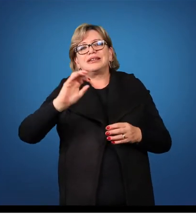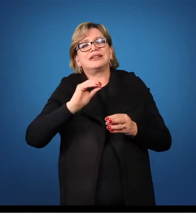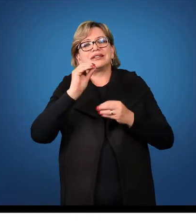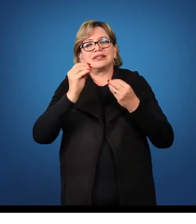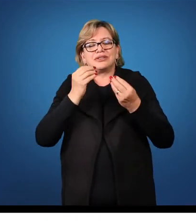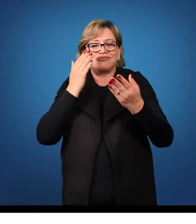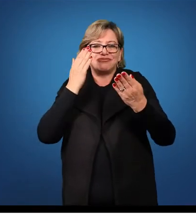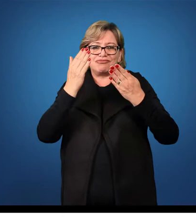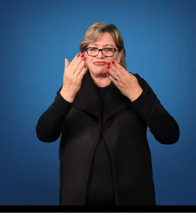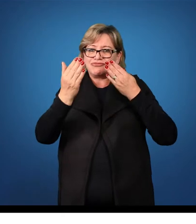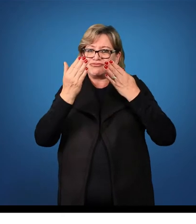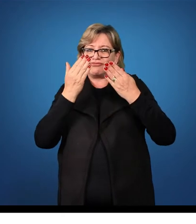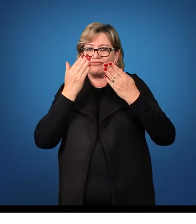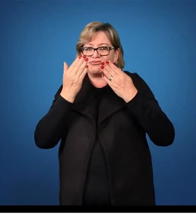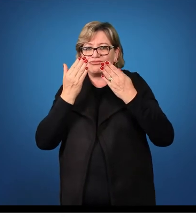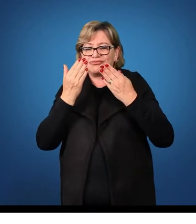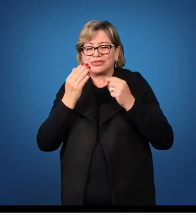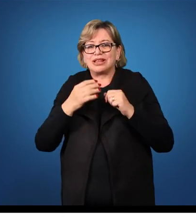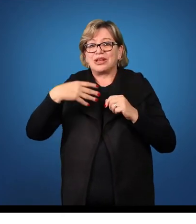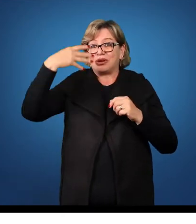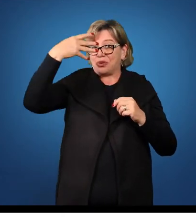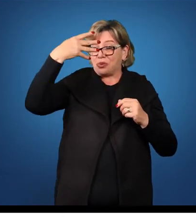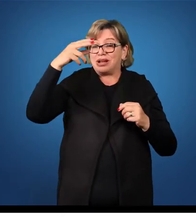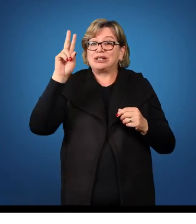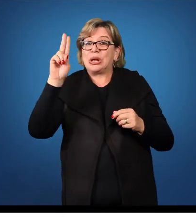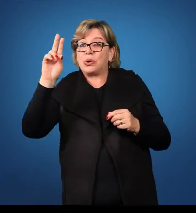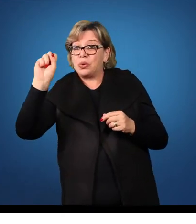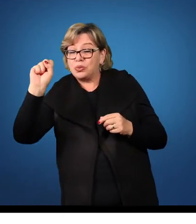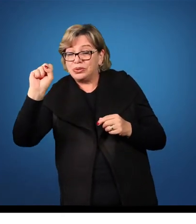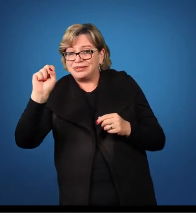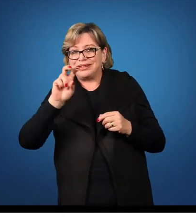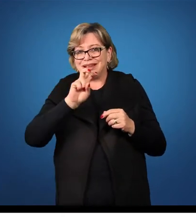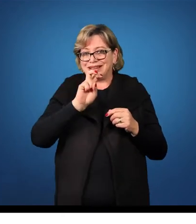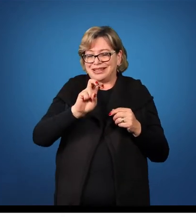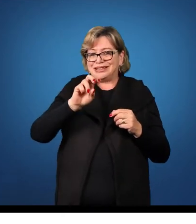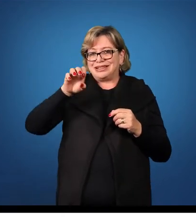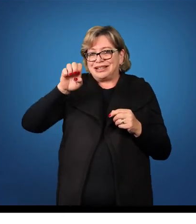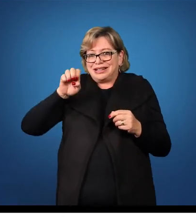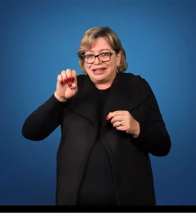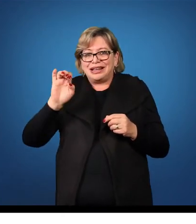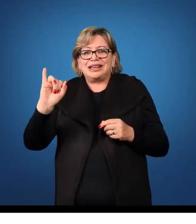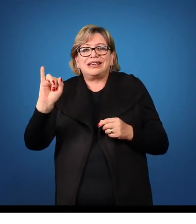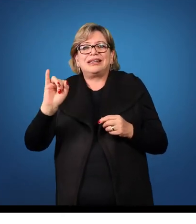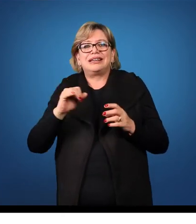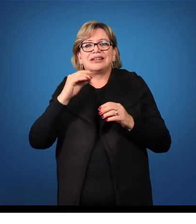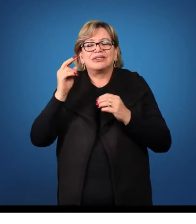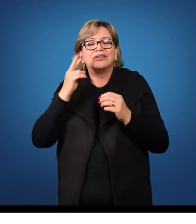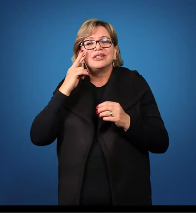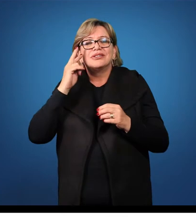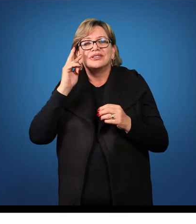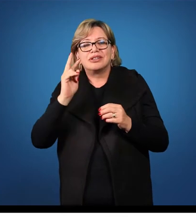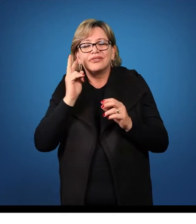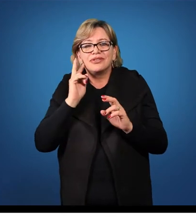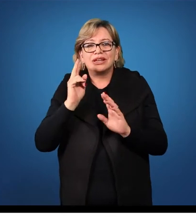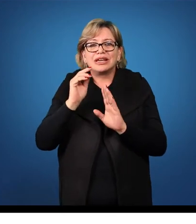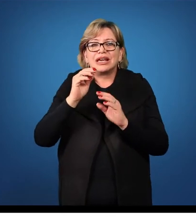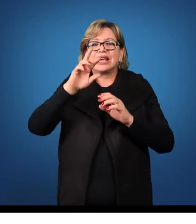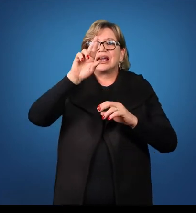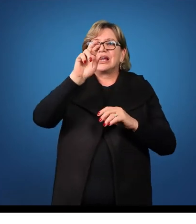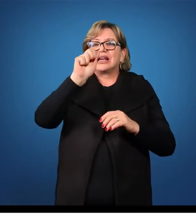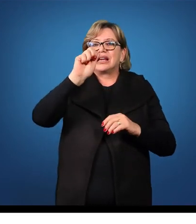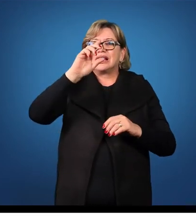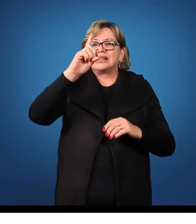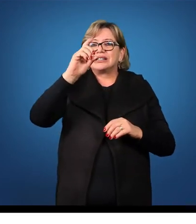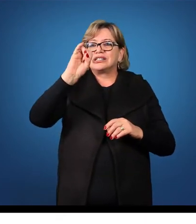comparando sempre em os e aqui também tanto um do outro para encontrar um radical basta tirar essa